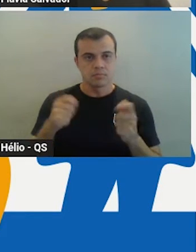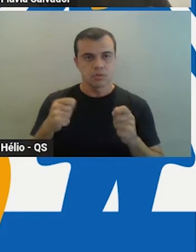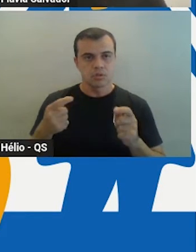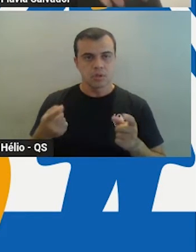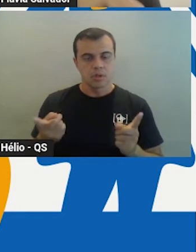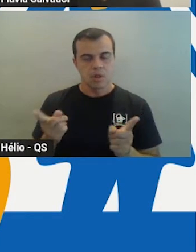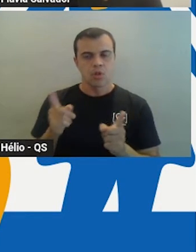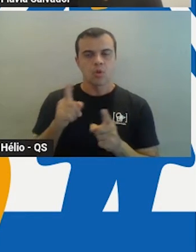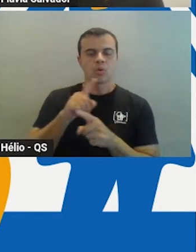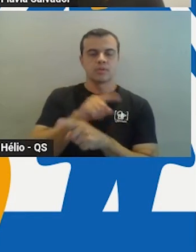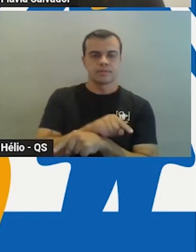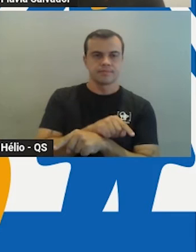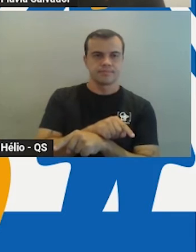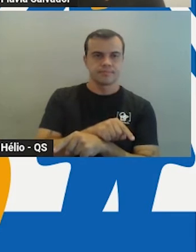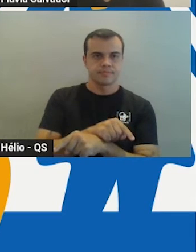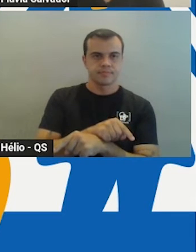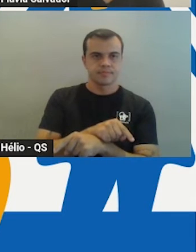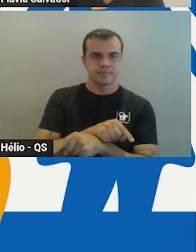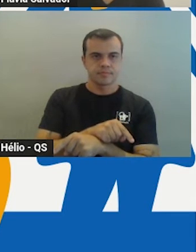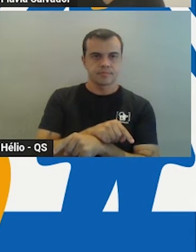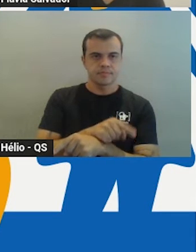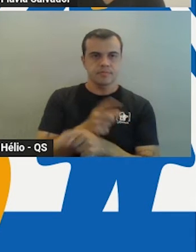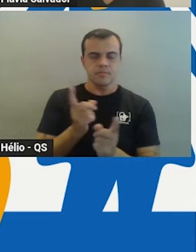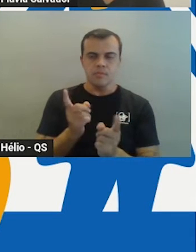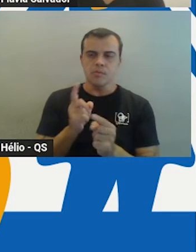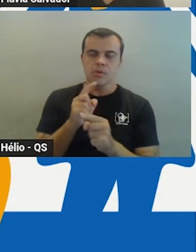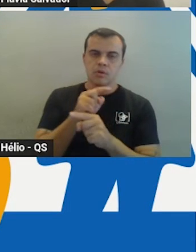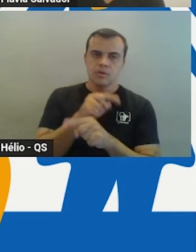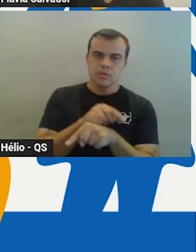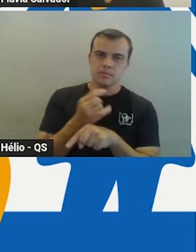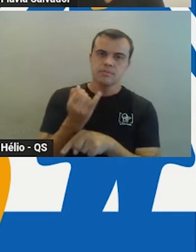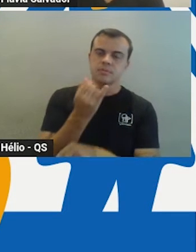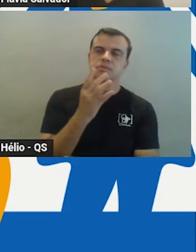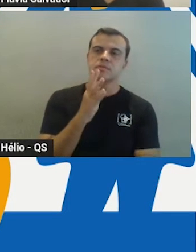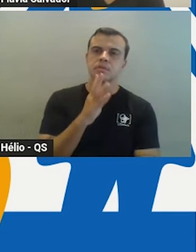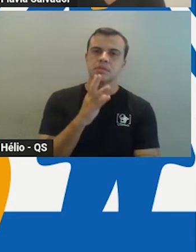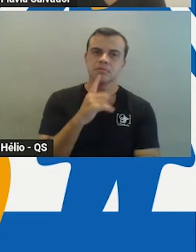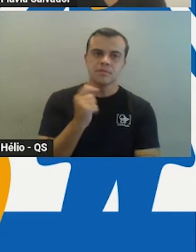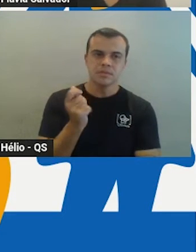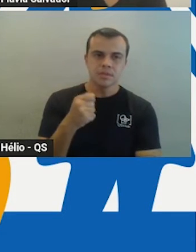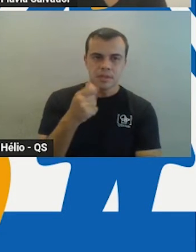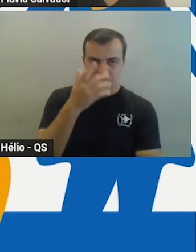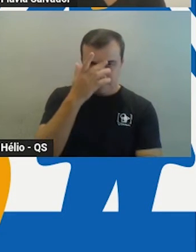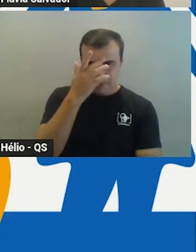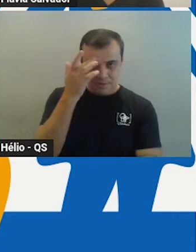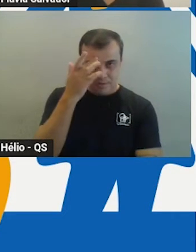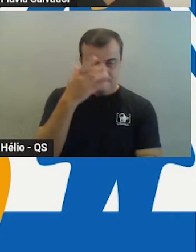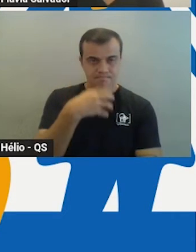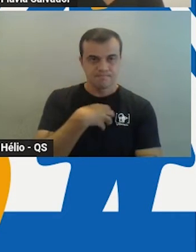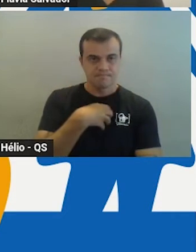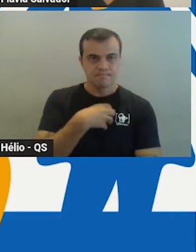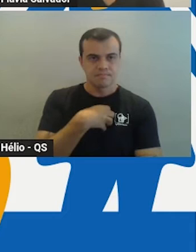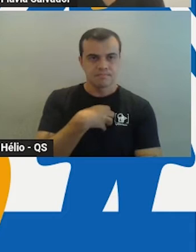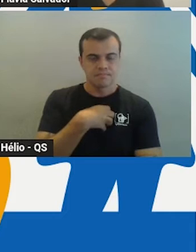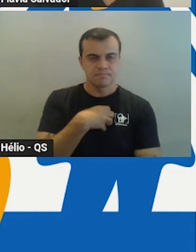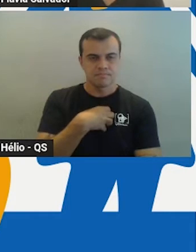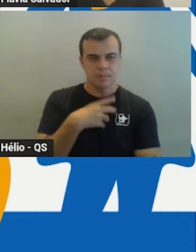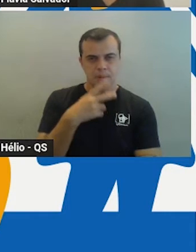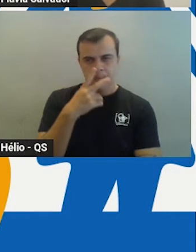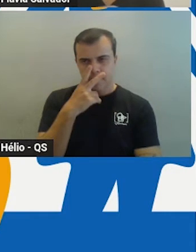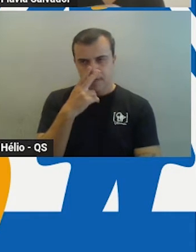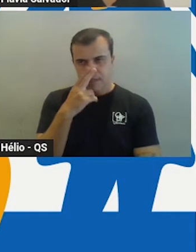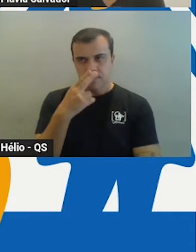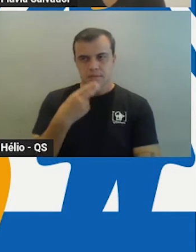o contrário. E o fazer o contrário também é muito legal para poder fazer as pessoas, fazer as crianças,